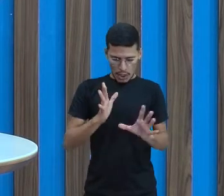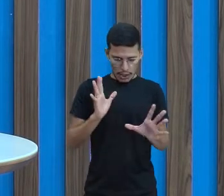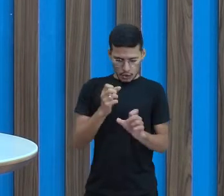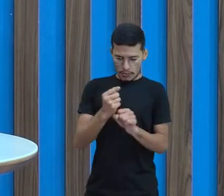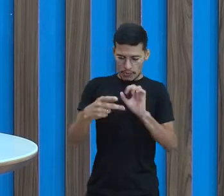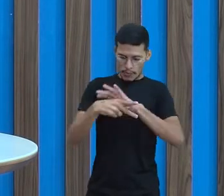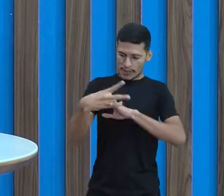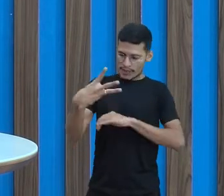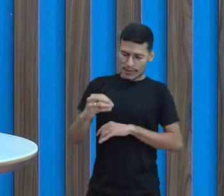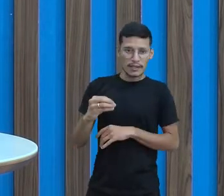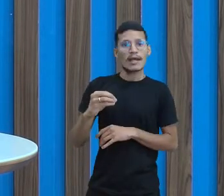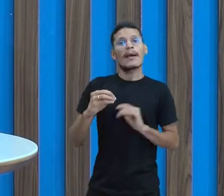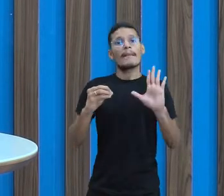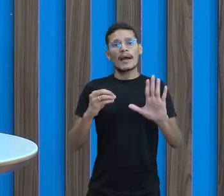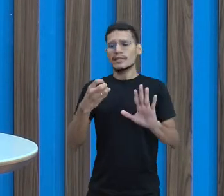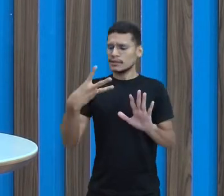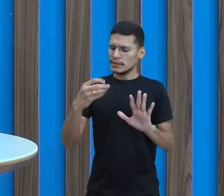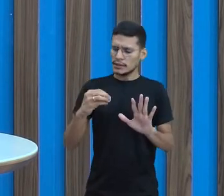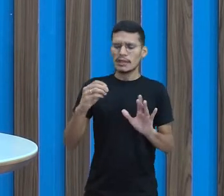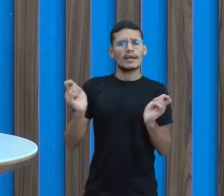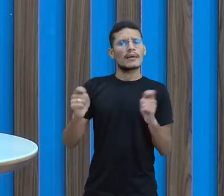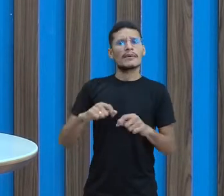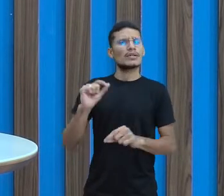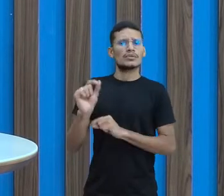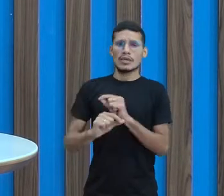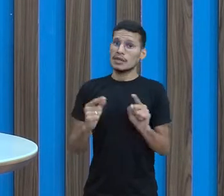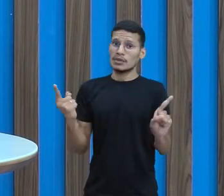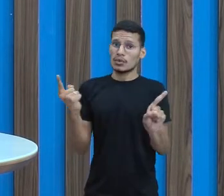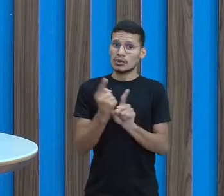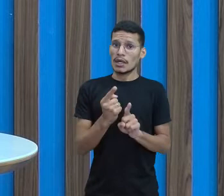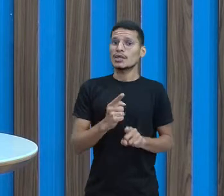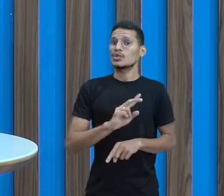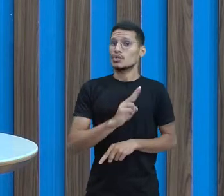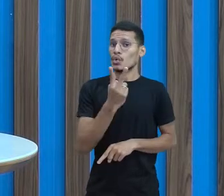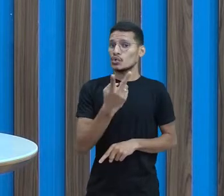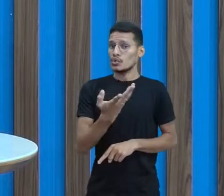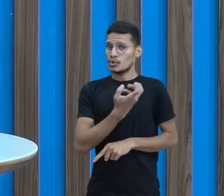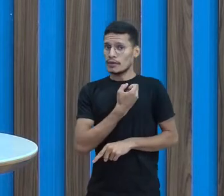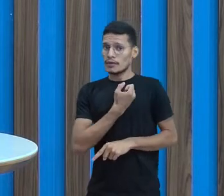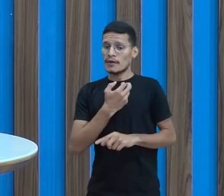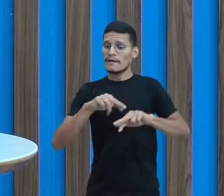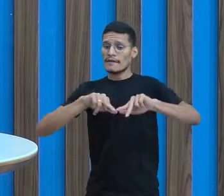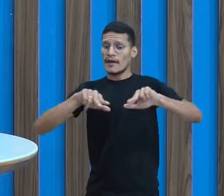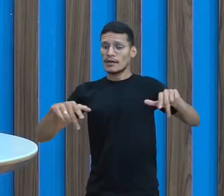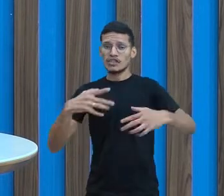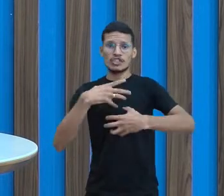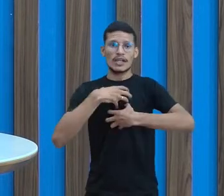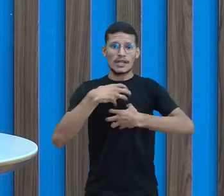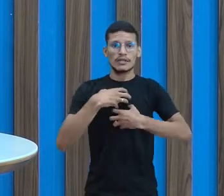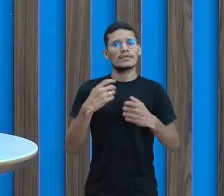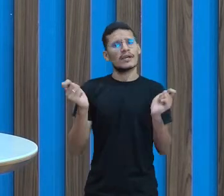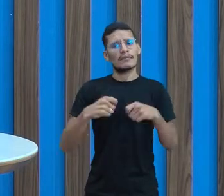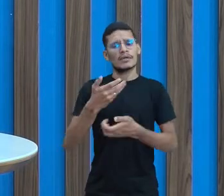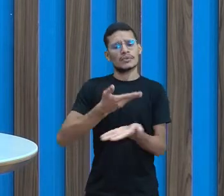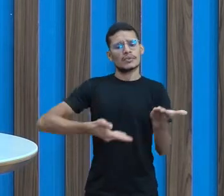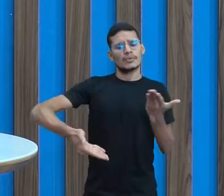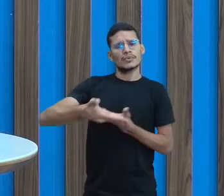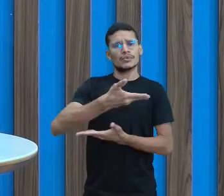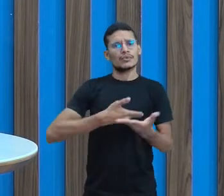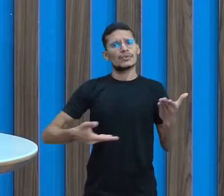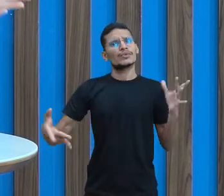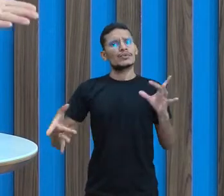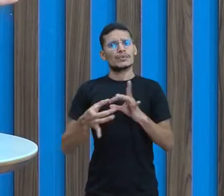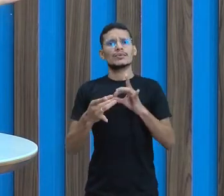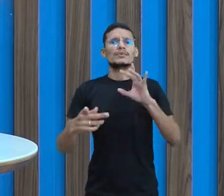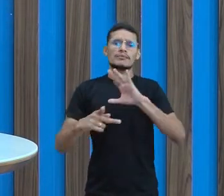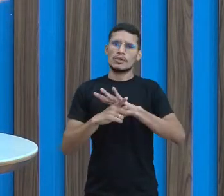dá 30. Então, se a soma vai dar 30, eu posso achar dois números de várias maneiras que relacionados um com o outro através da